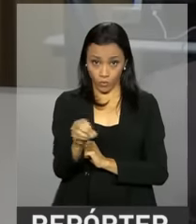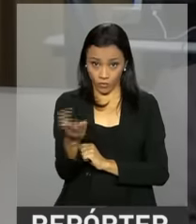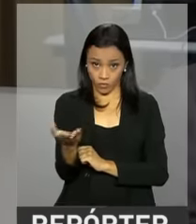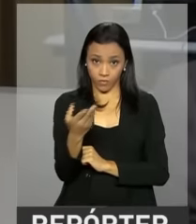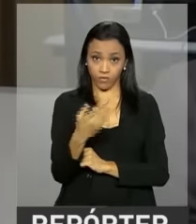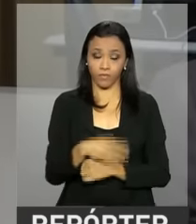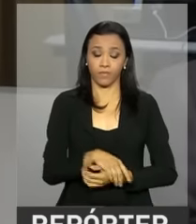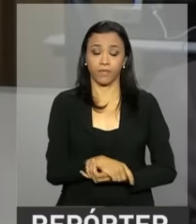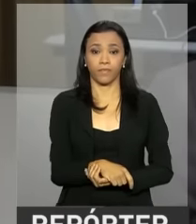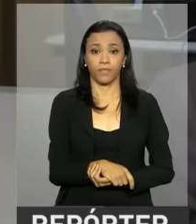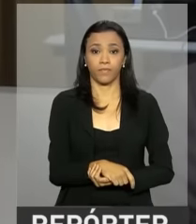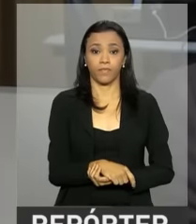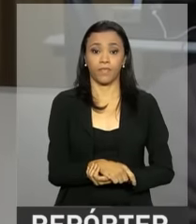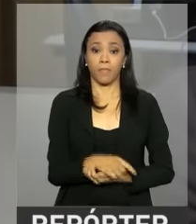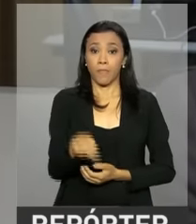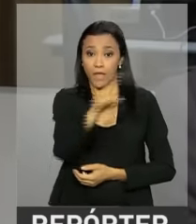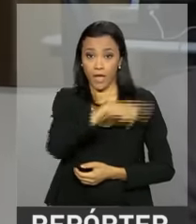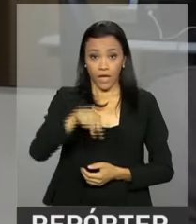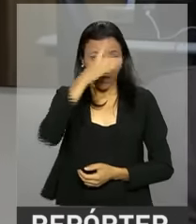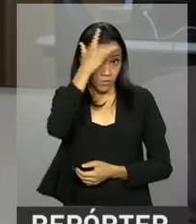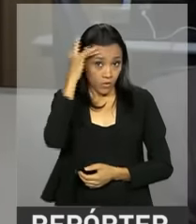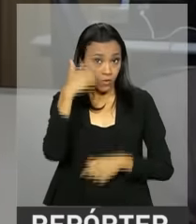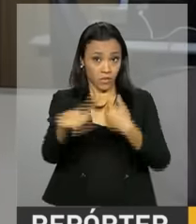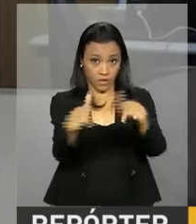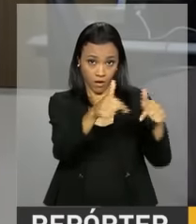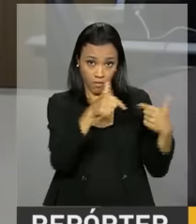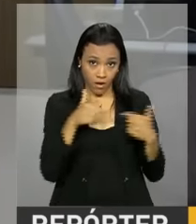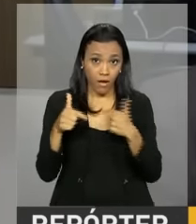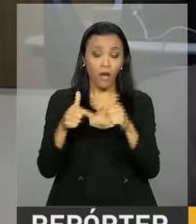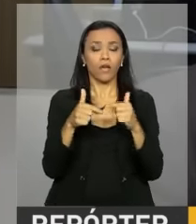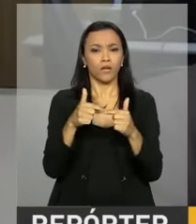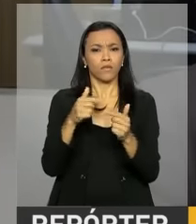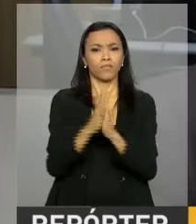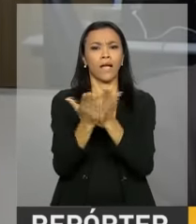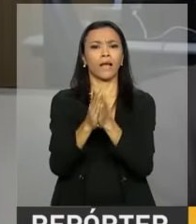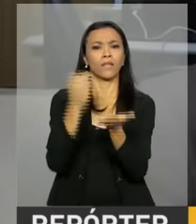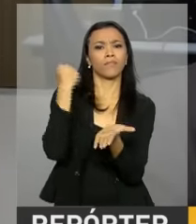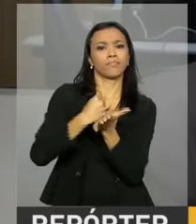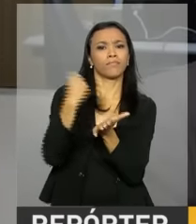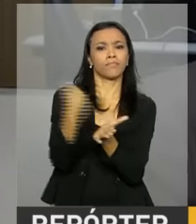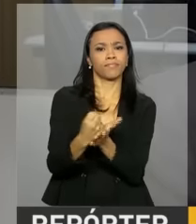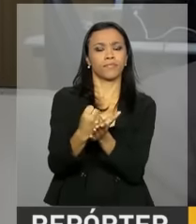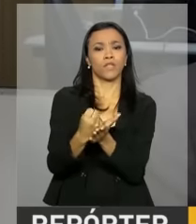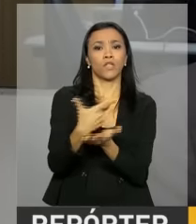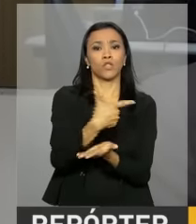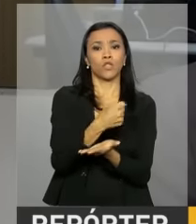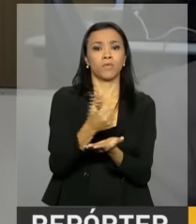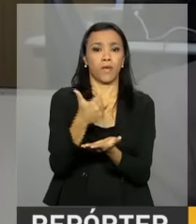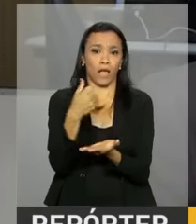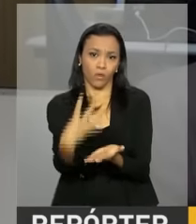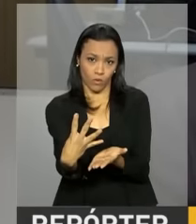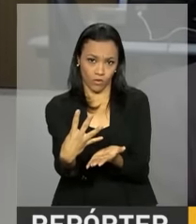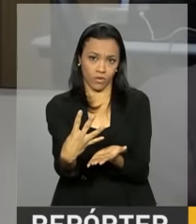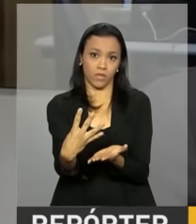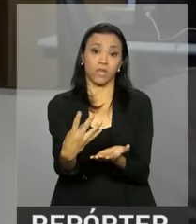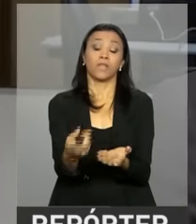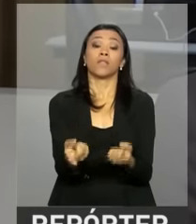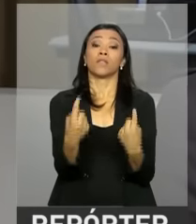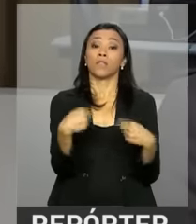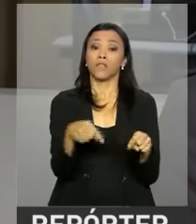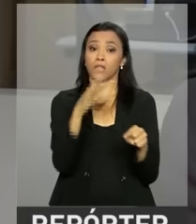salarial aqueles trabalhador que tiveram a sua carteira assinada no ano de 2014 e a